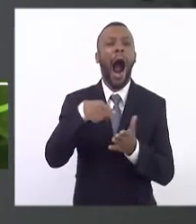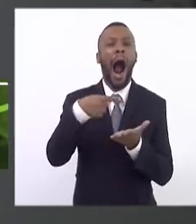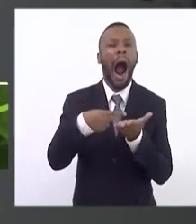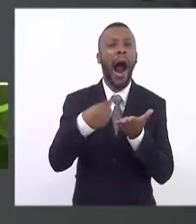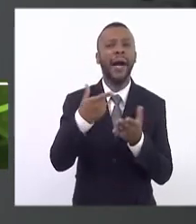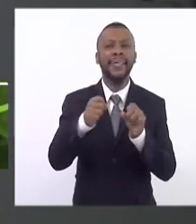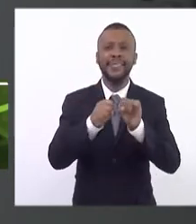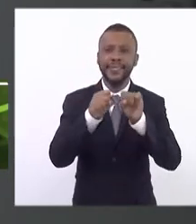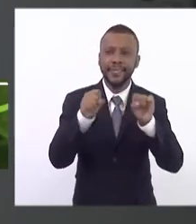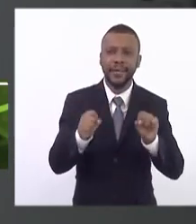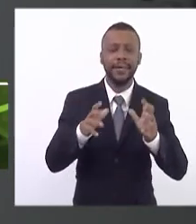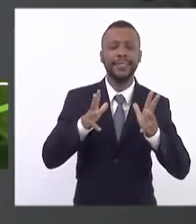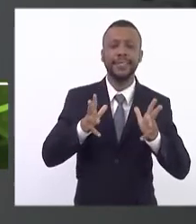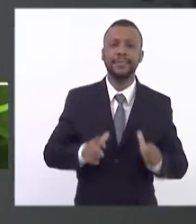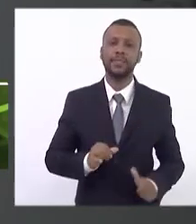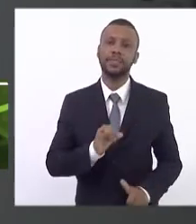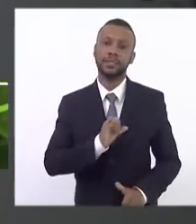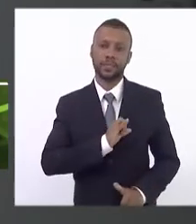estávamos falando antes.